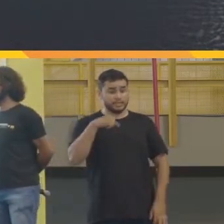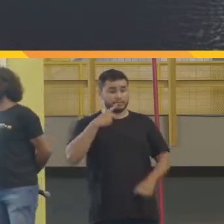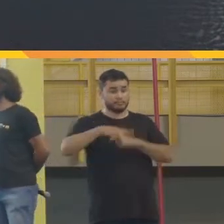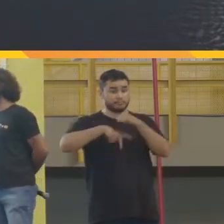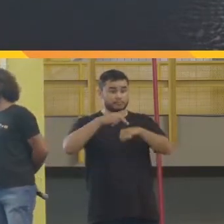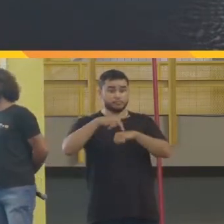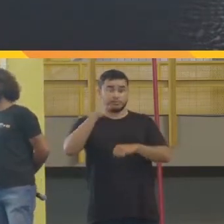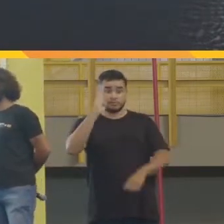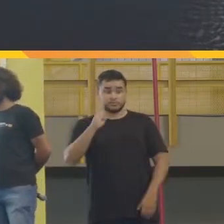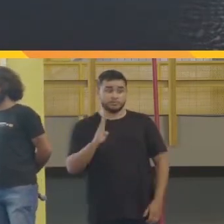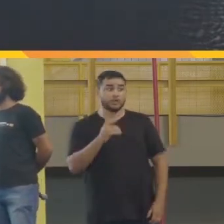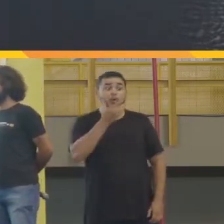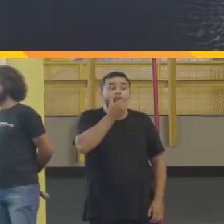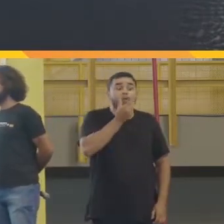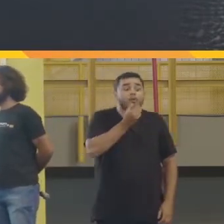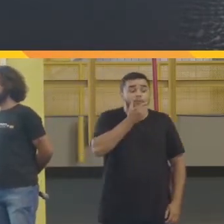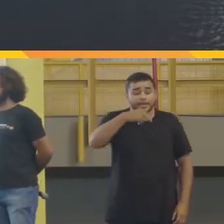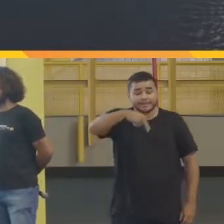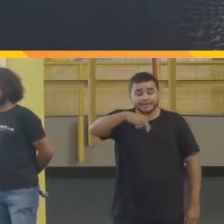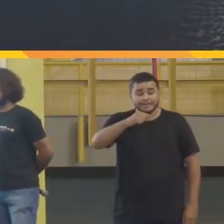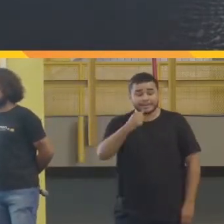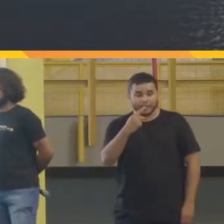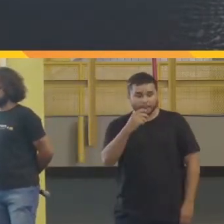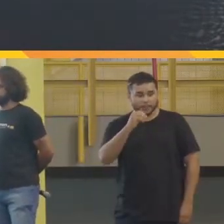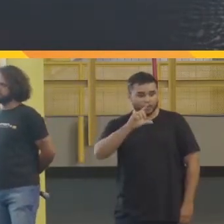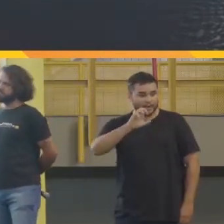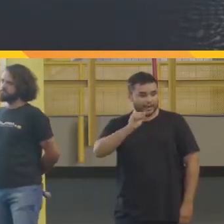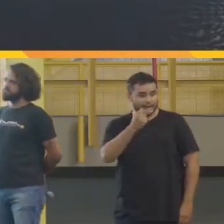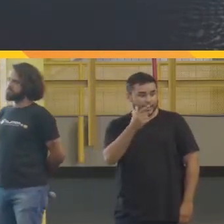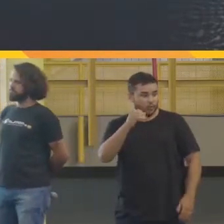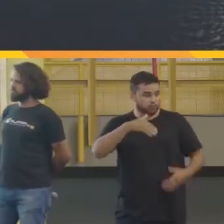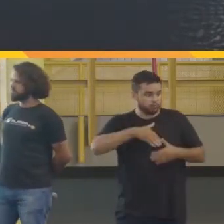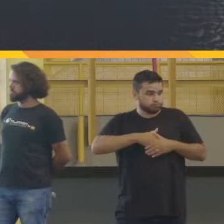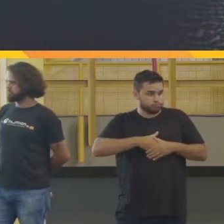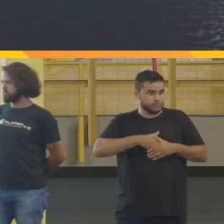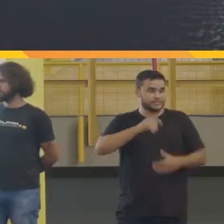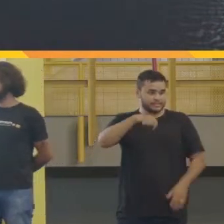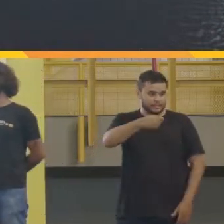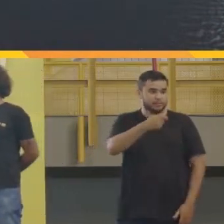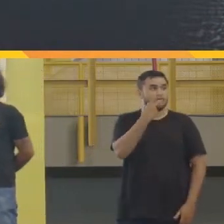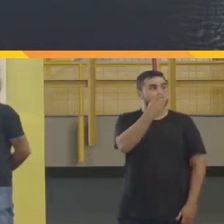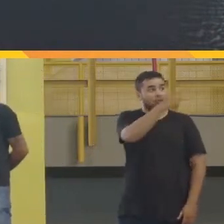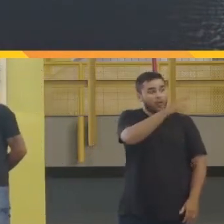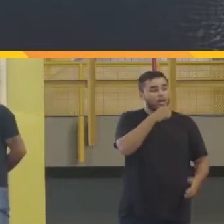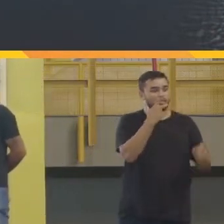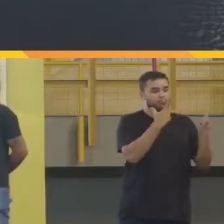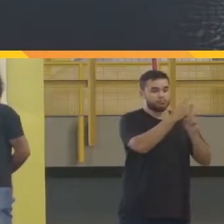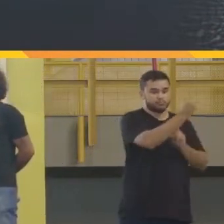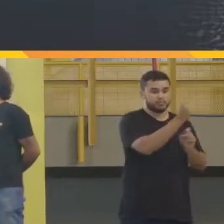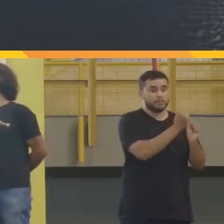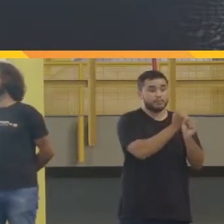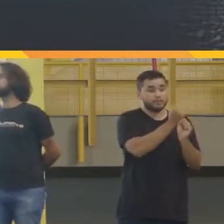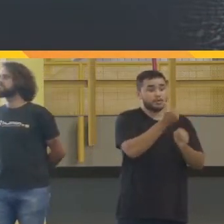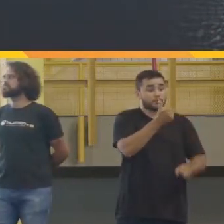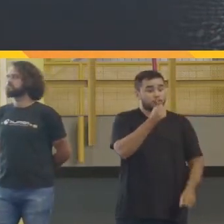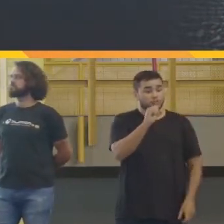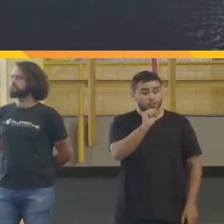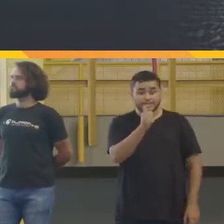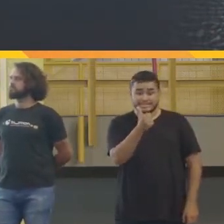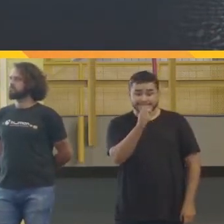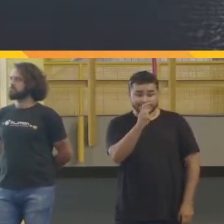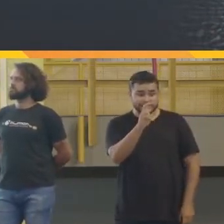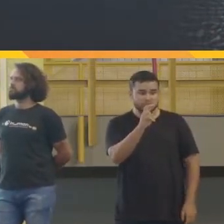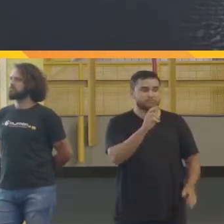Napoleão é derrotado em 1815. Napoleão é derrotado em 1815. Se organiza o